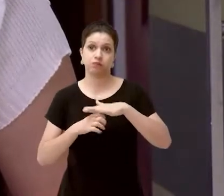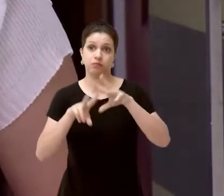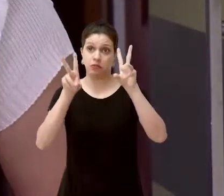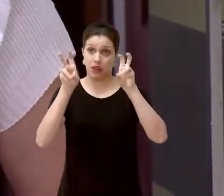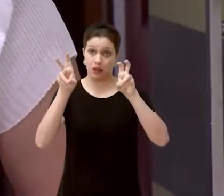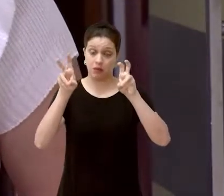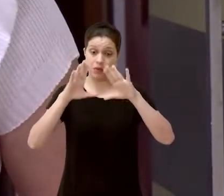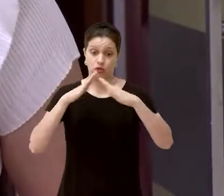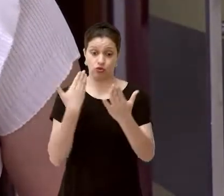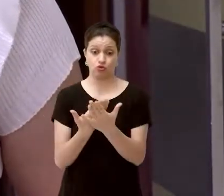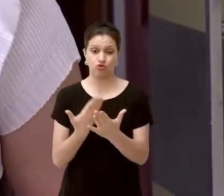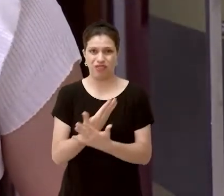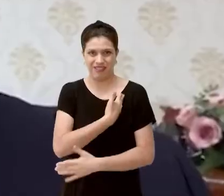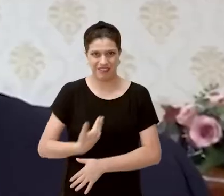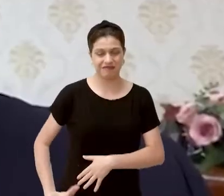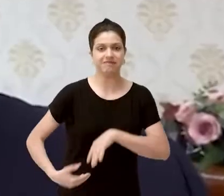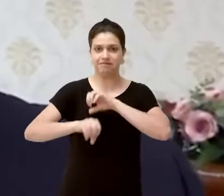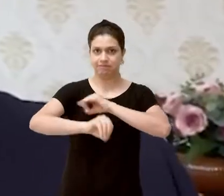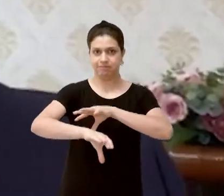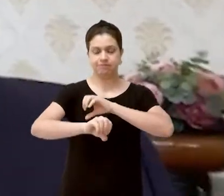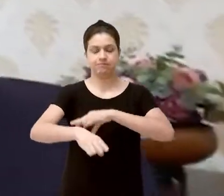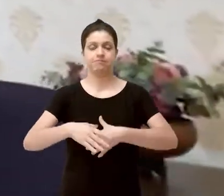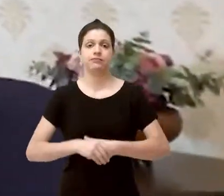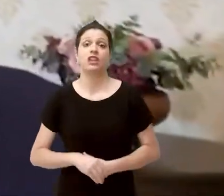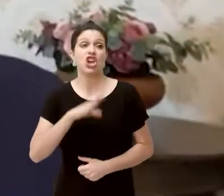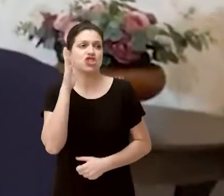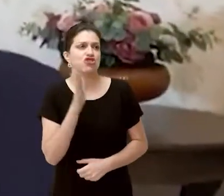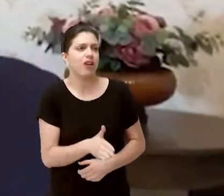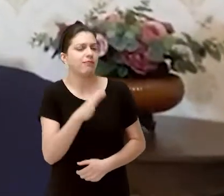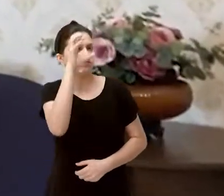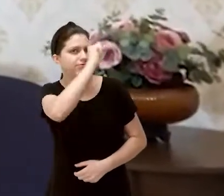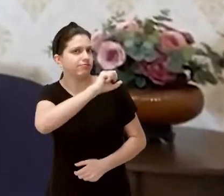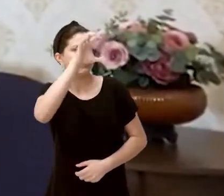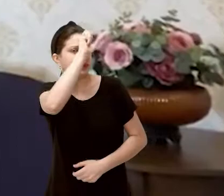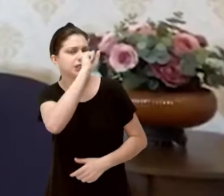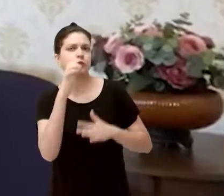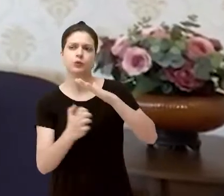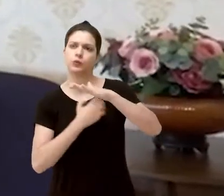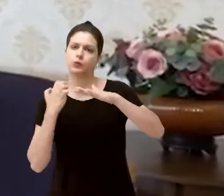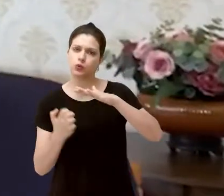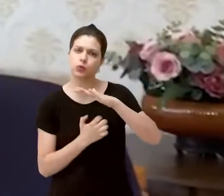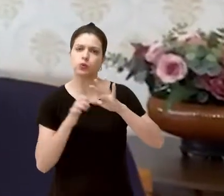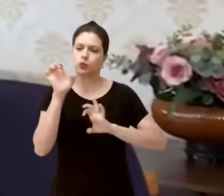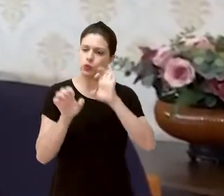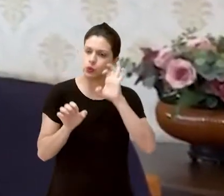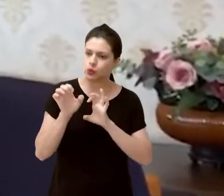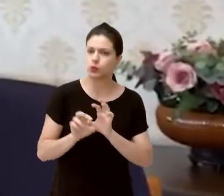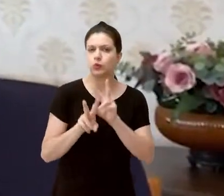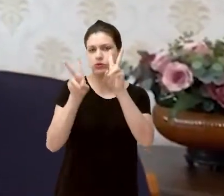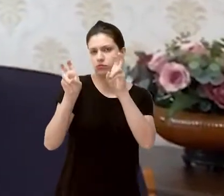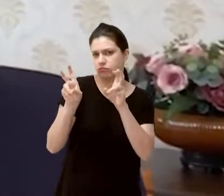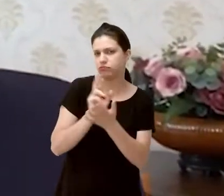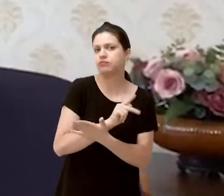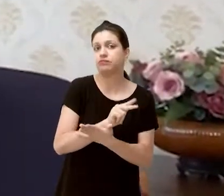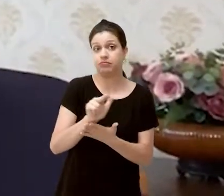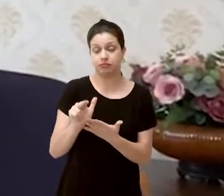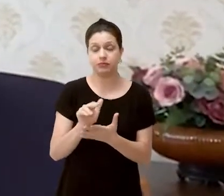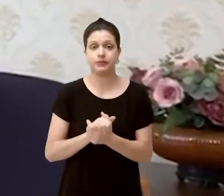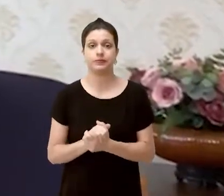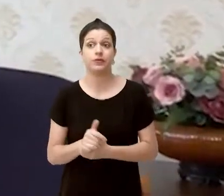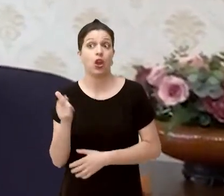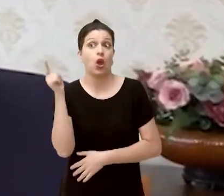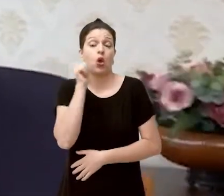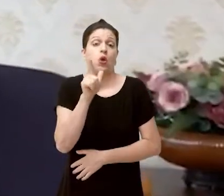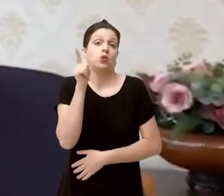na rede estadual de ensino. Eles vão sair ali já com entendimento sobre empreendedorismo, né? E eles